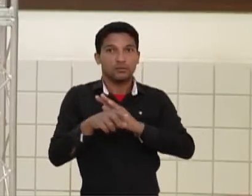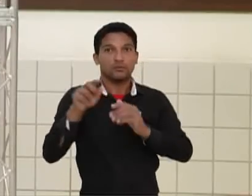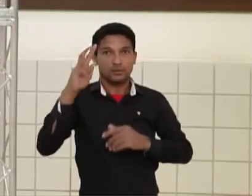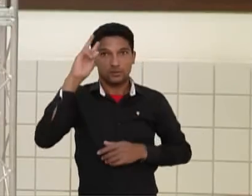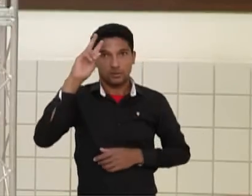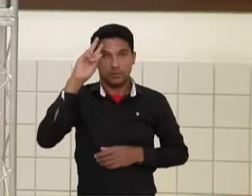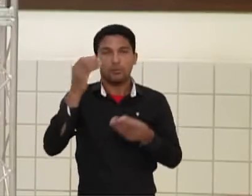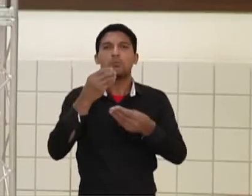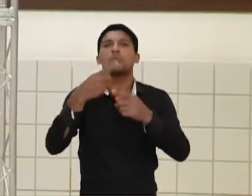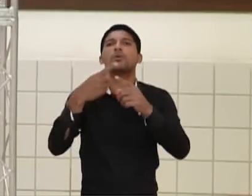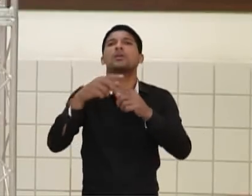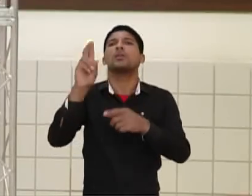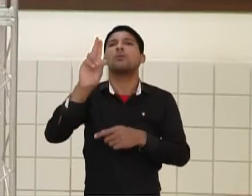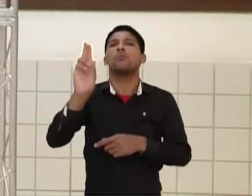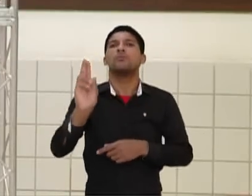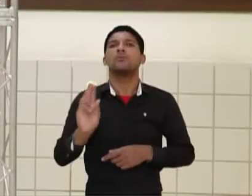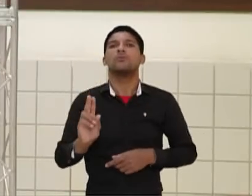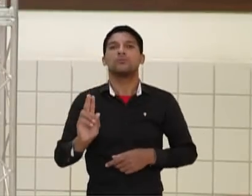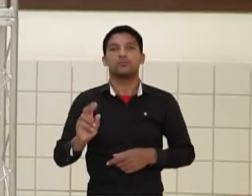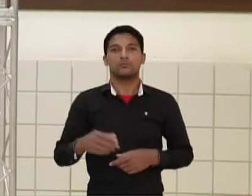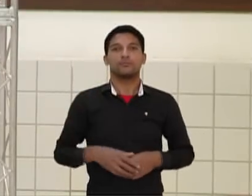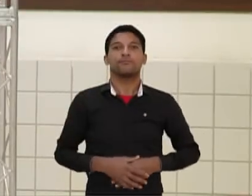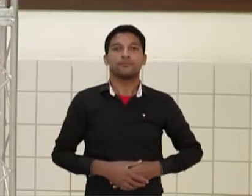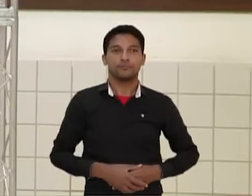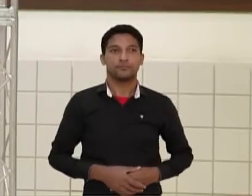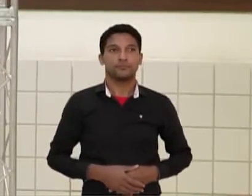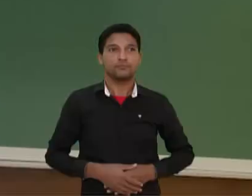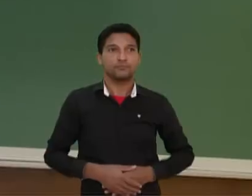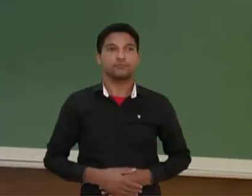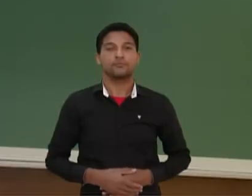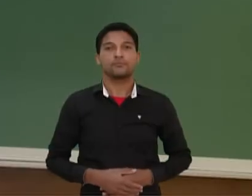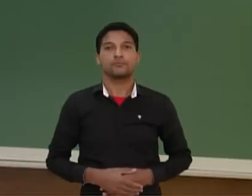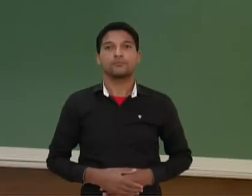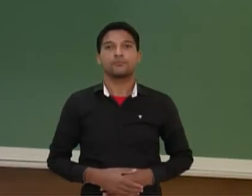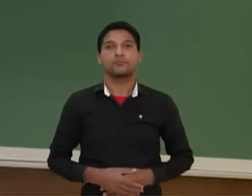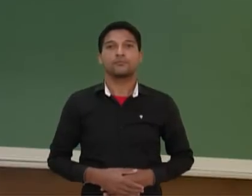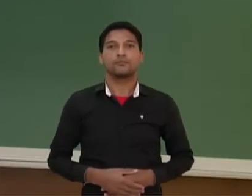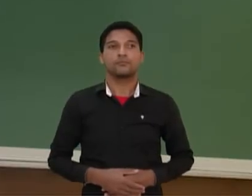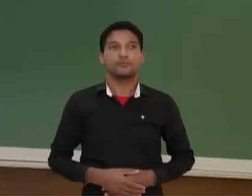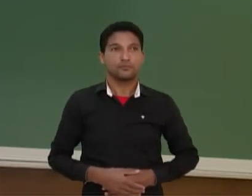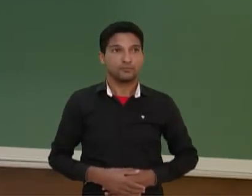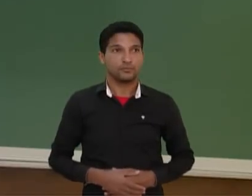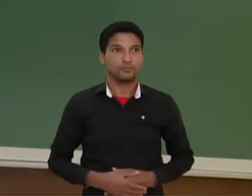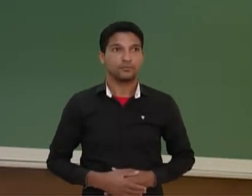que é a definição de cada um desses triângulos que eu citei, beleza? Vamos continuando.